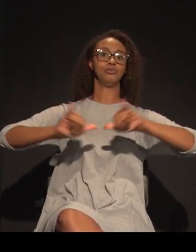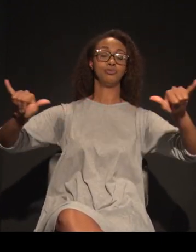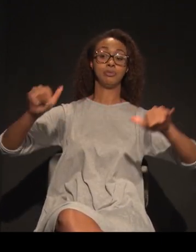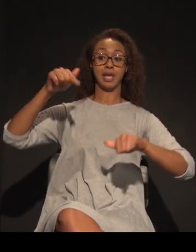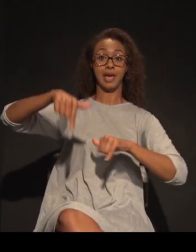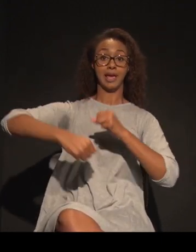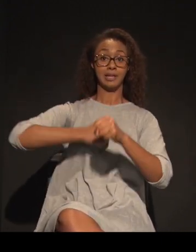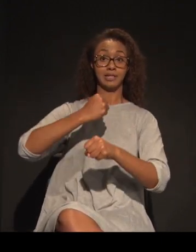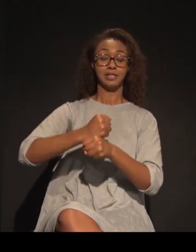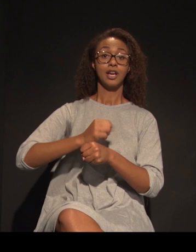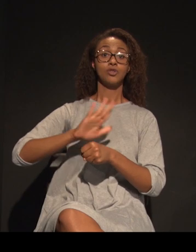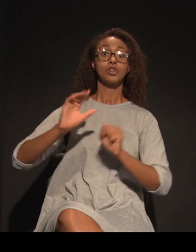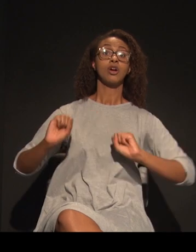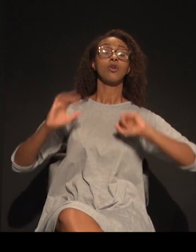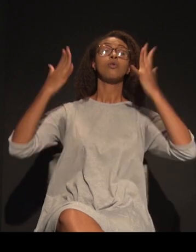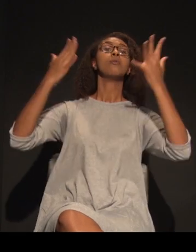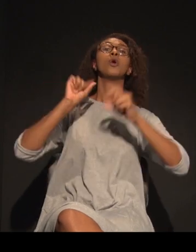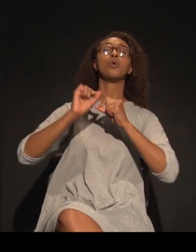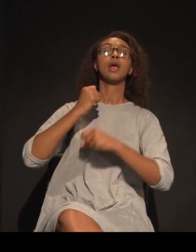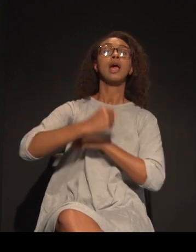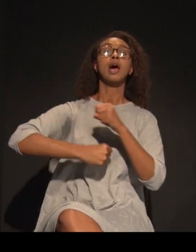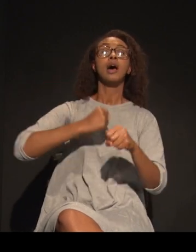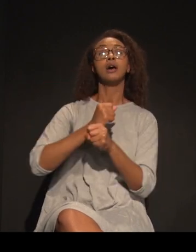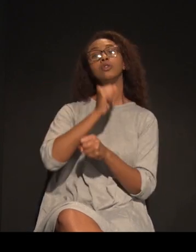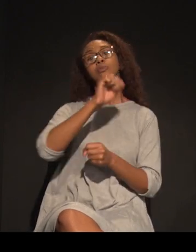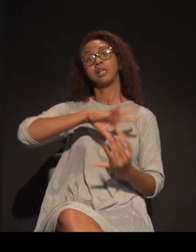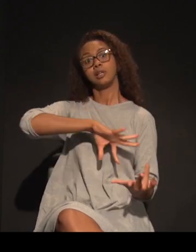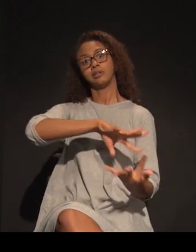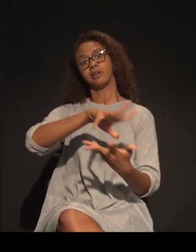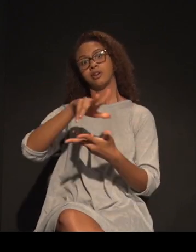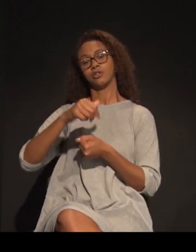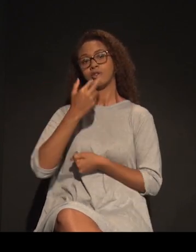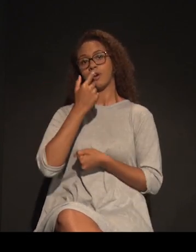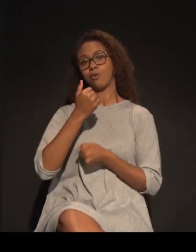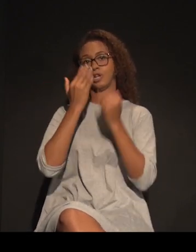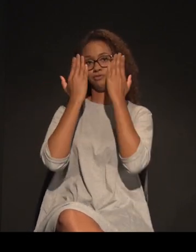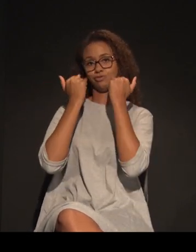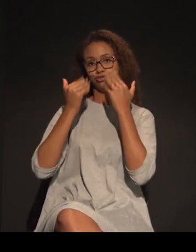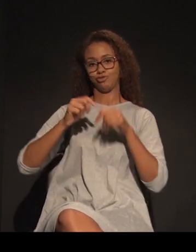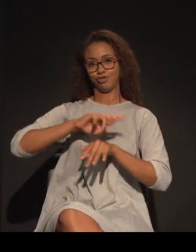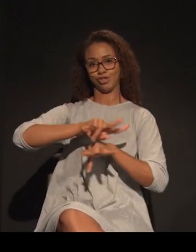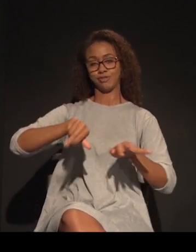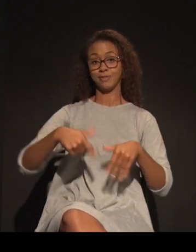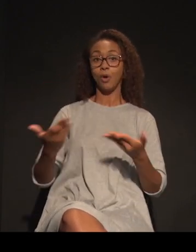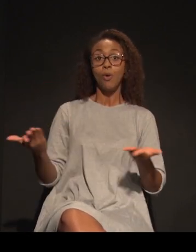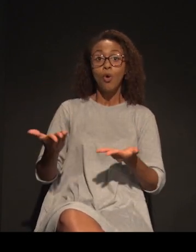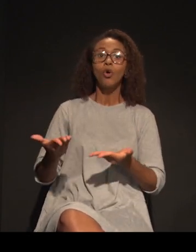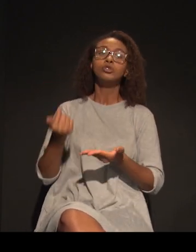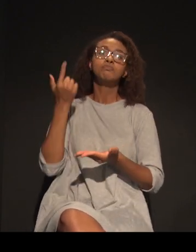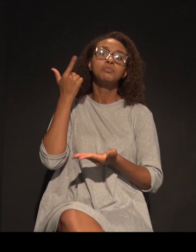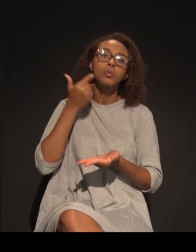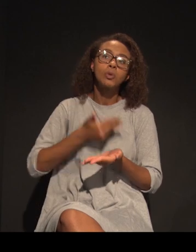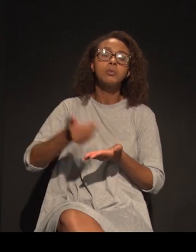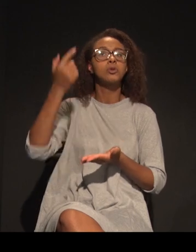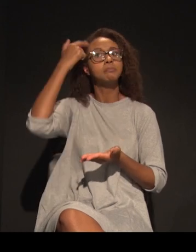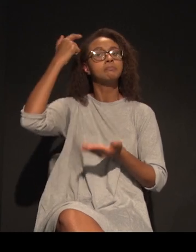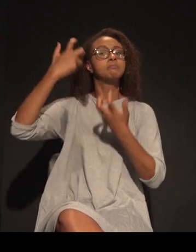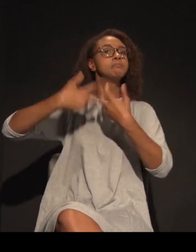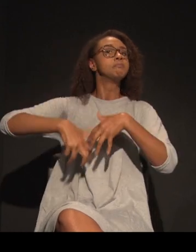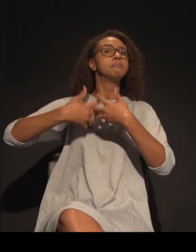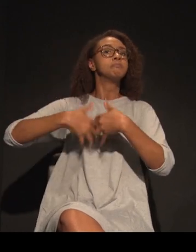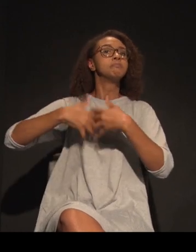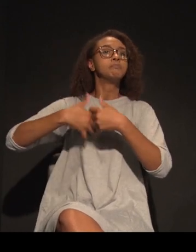das línguas indígenas a gente trouxe está trazendo né pra essa reflexão é justamente a questão